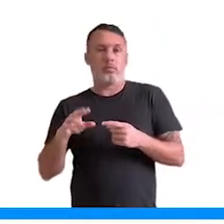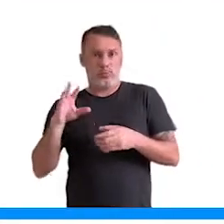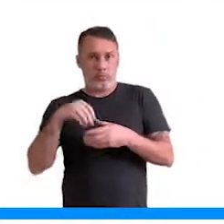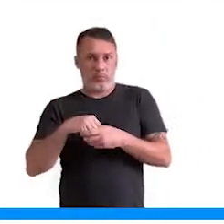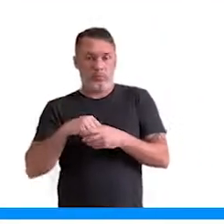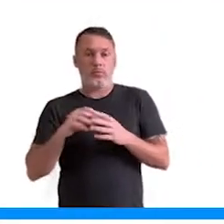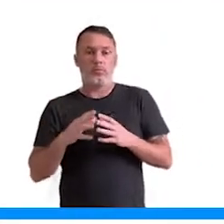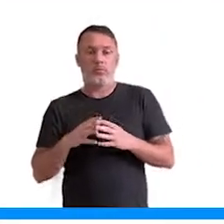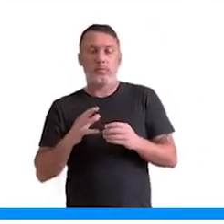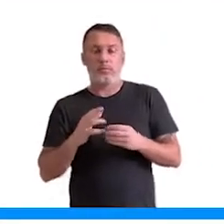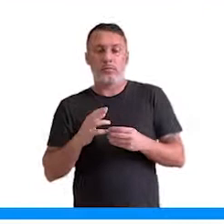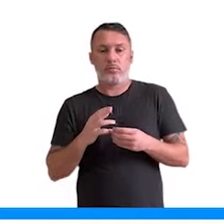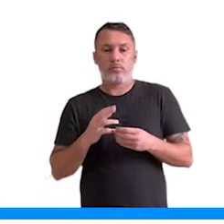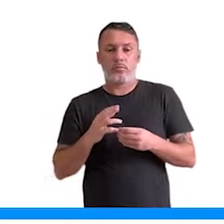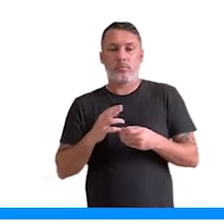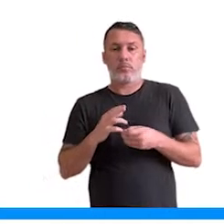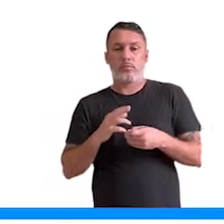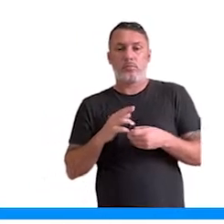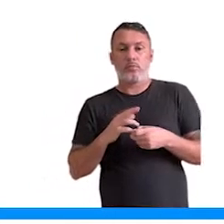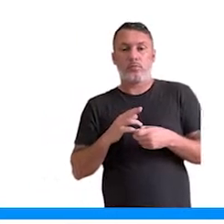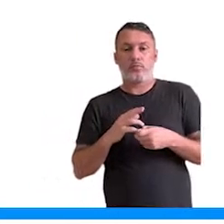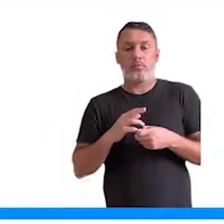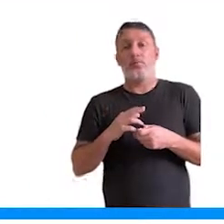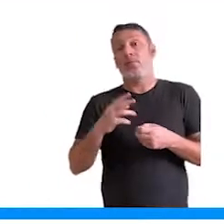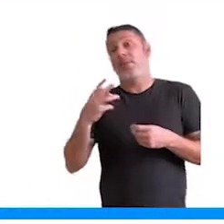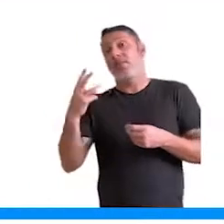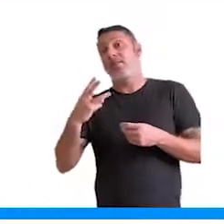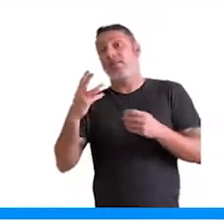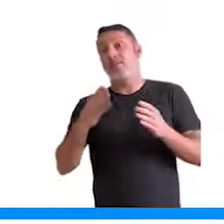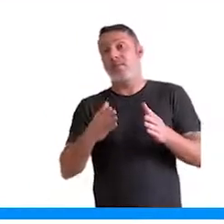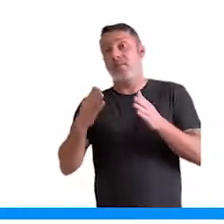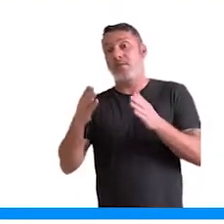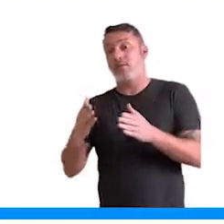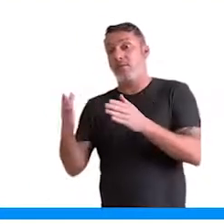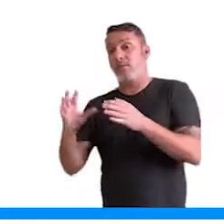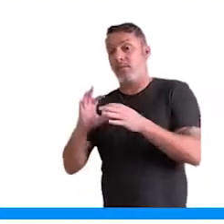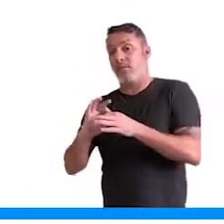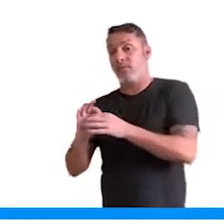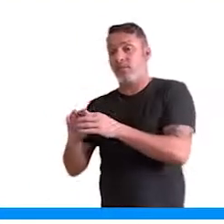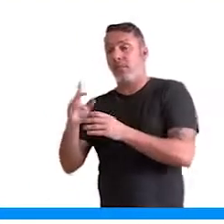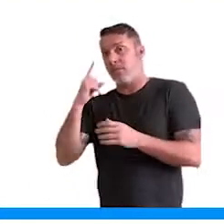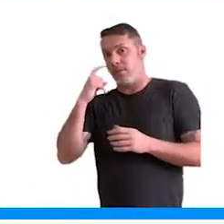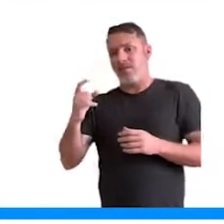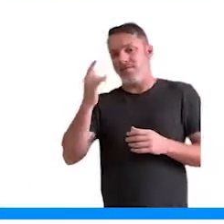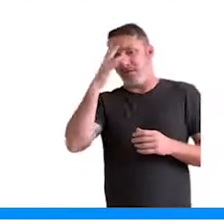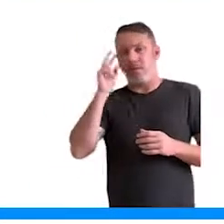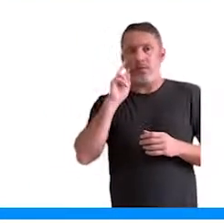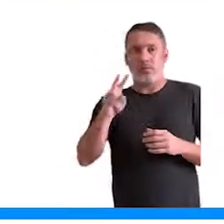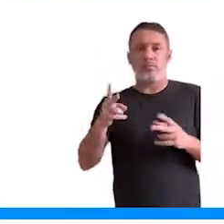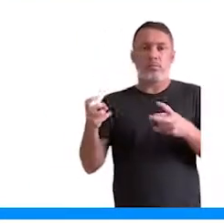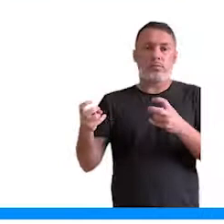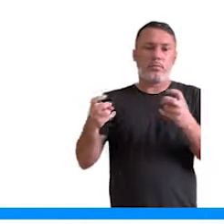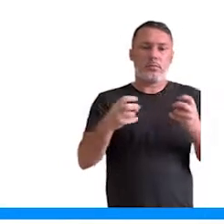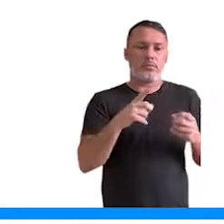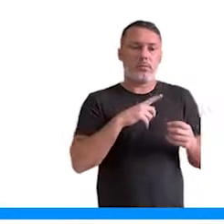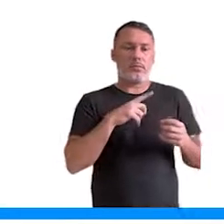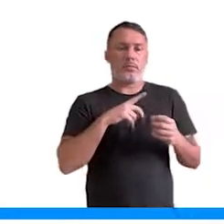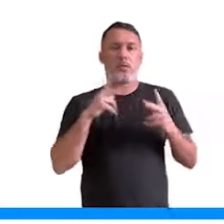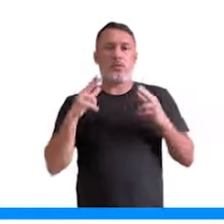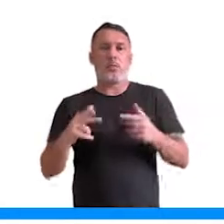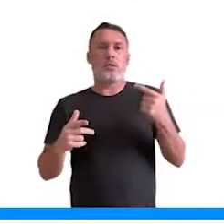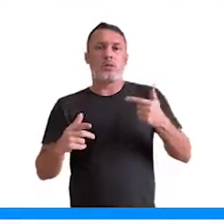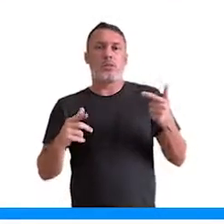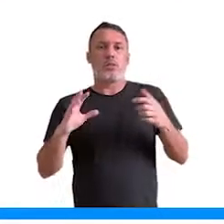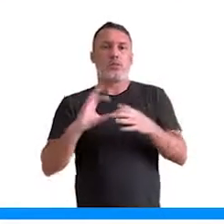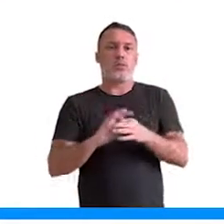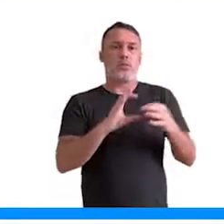eles corram. E a terceira conjugação, olha que interessante, que fácil. Vai ficar igualzinha